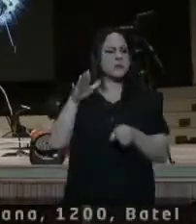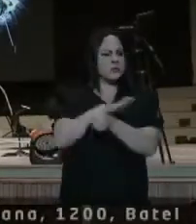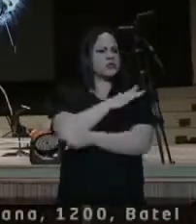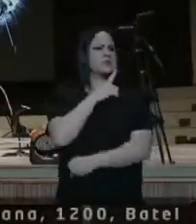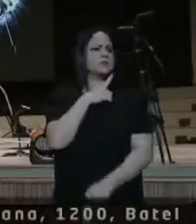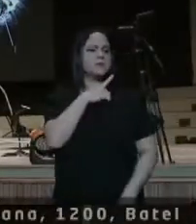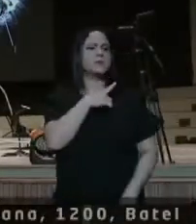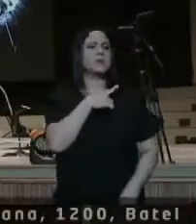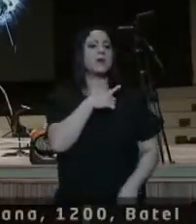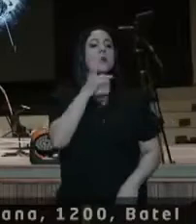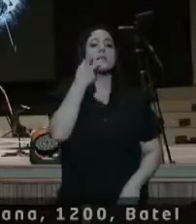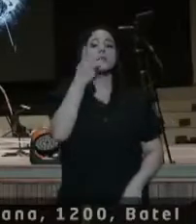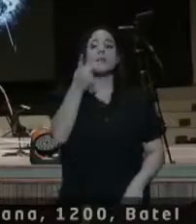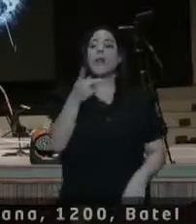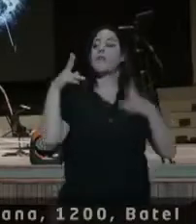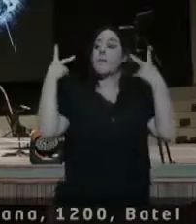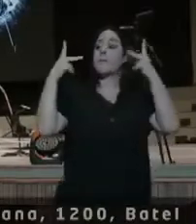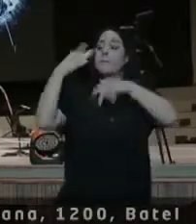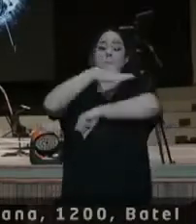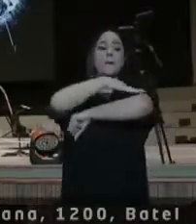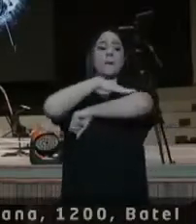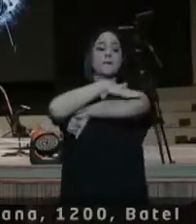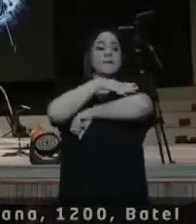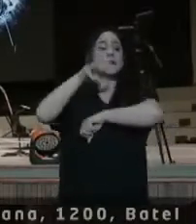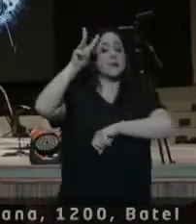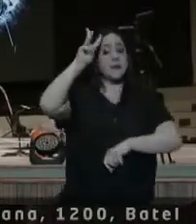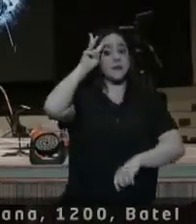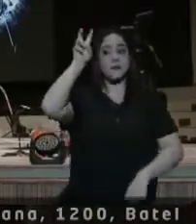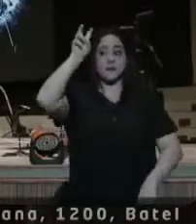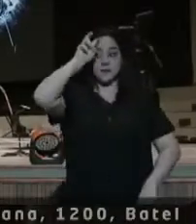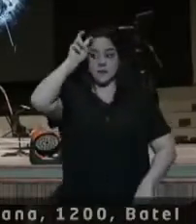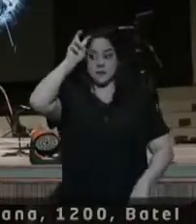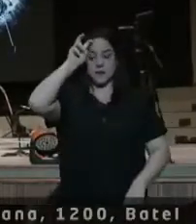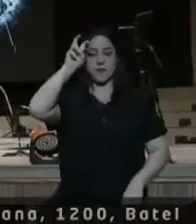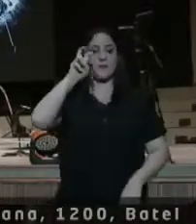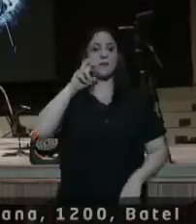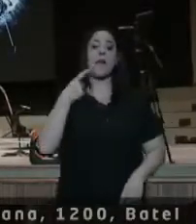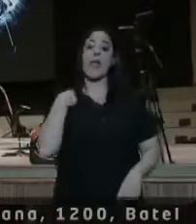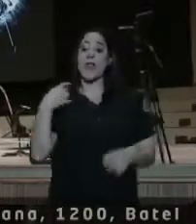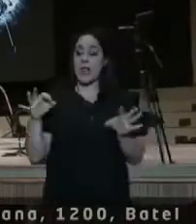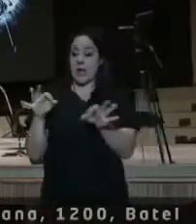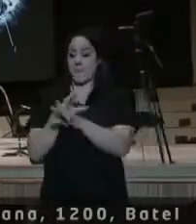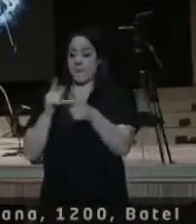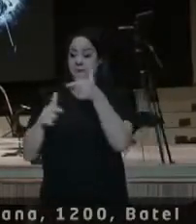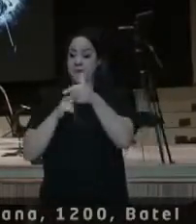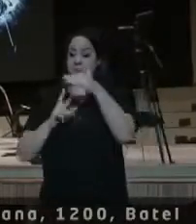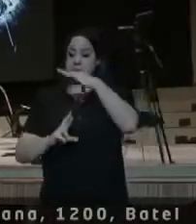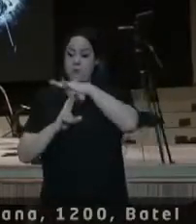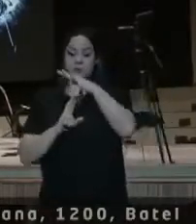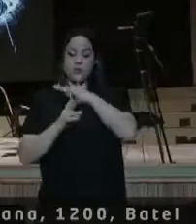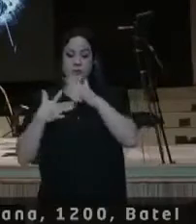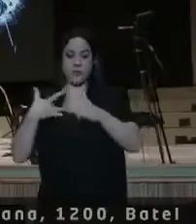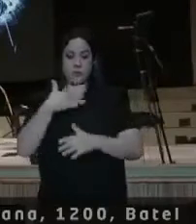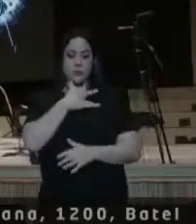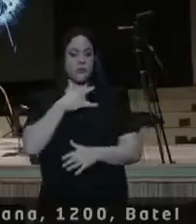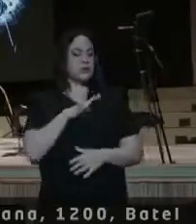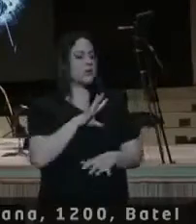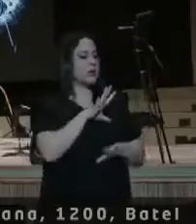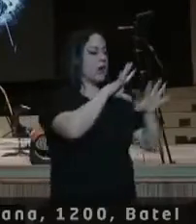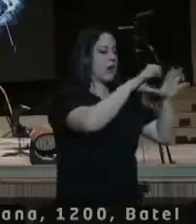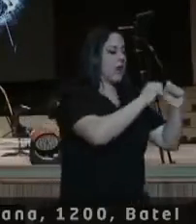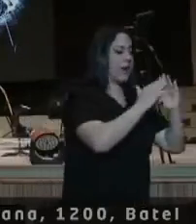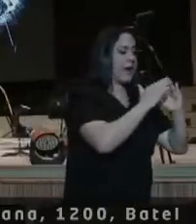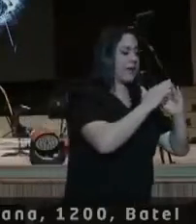ele fazia reuniões na próxima terça e quinta ele em casa nos buscar ele buscava minha mãe eu